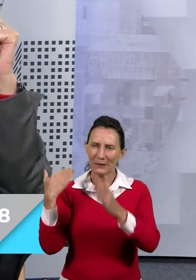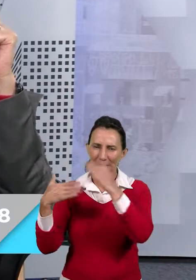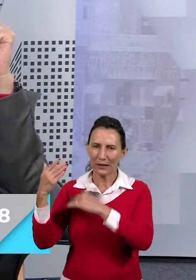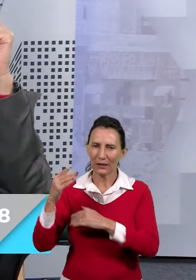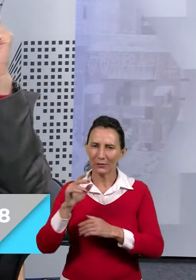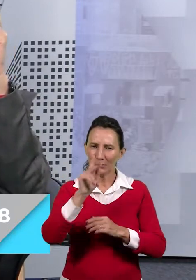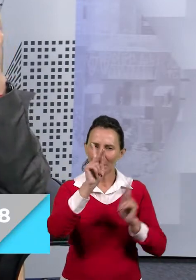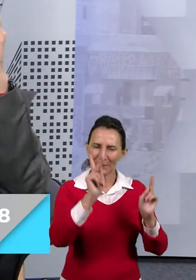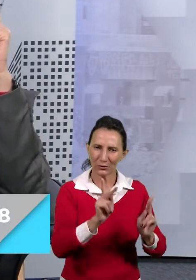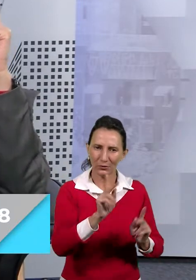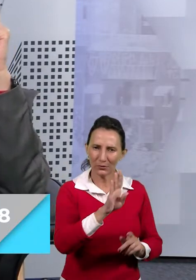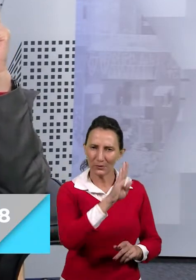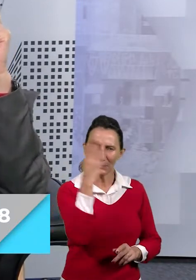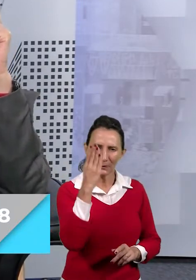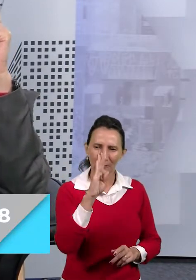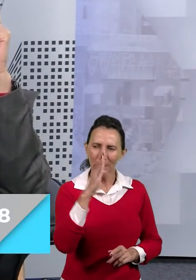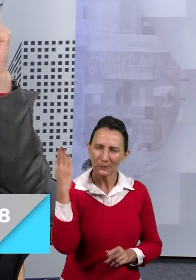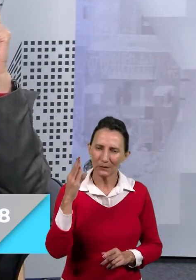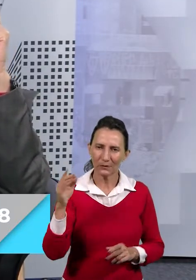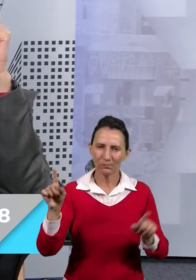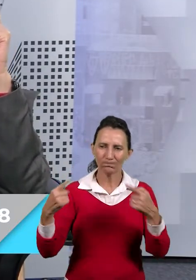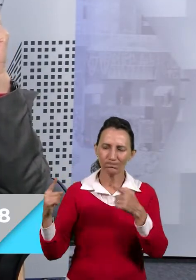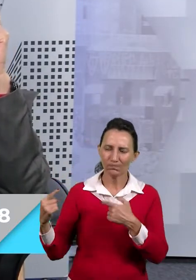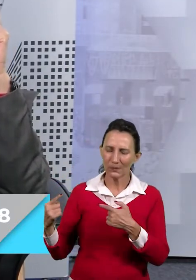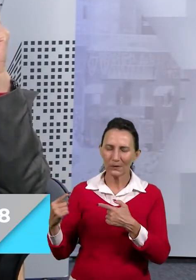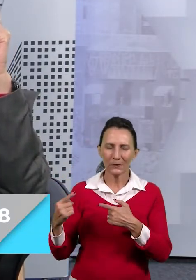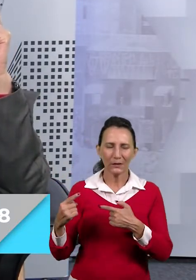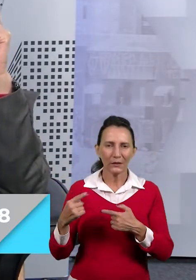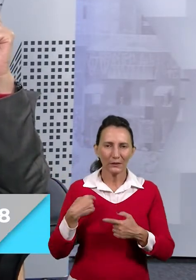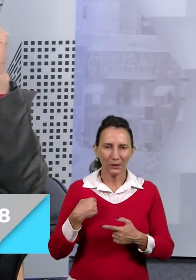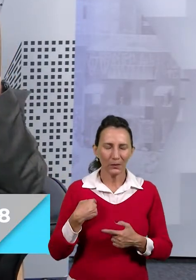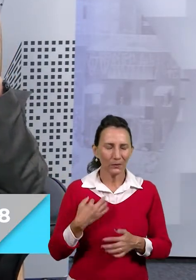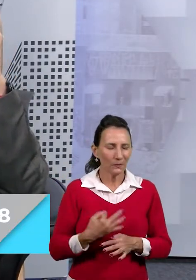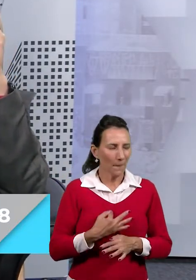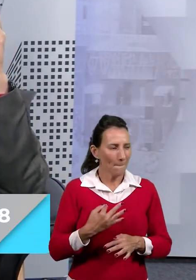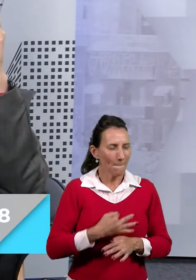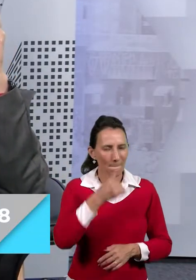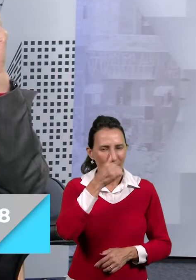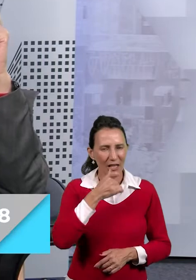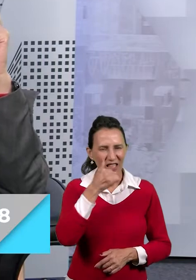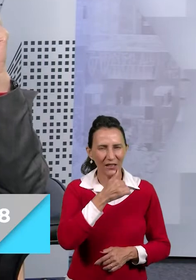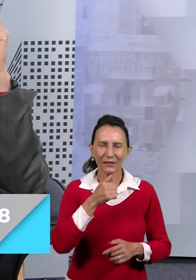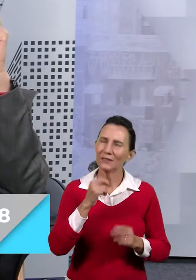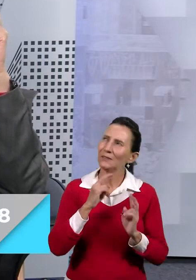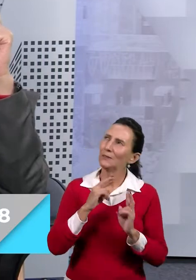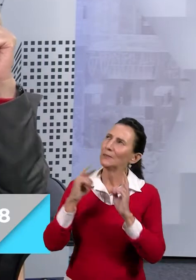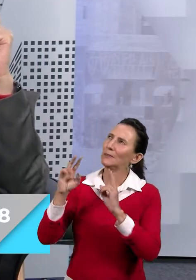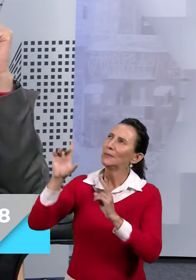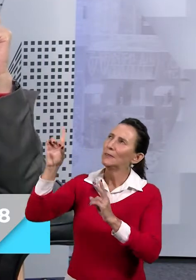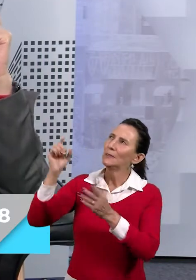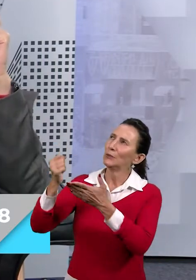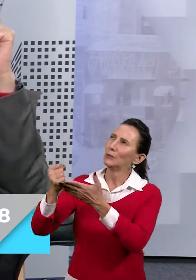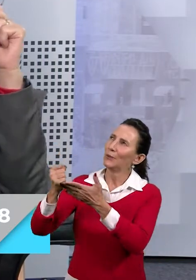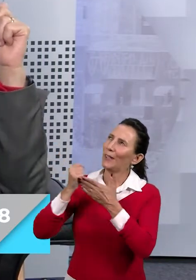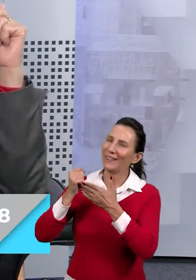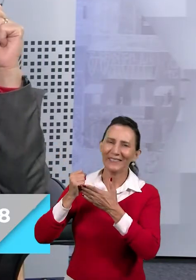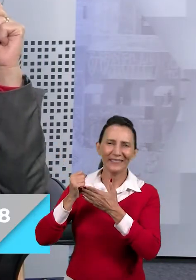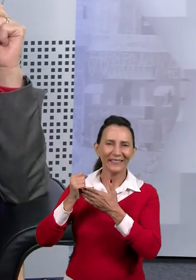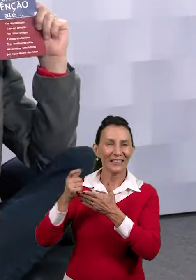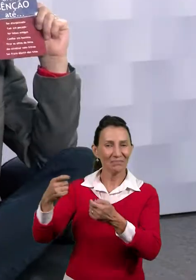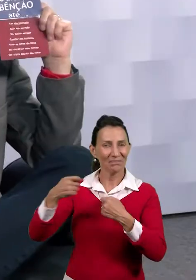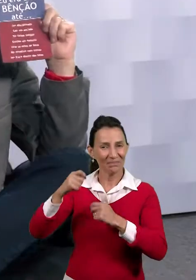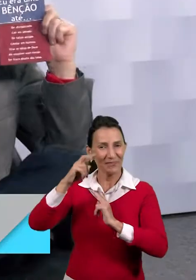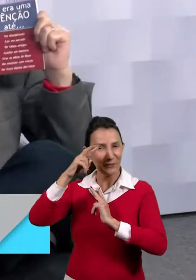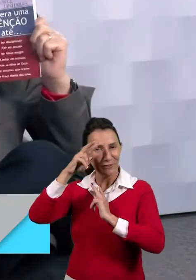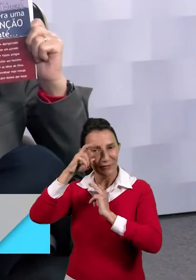olhei firmemente para Jesus, o autor e consumador da nossa fé. Daqui a pouquinho eu vou orar por